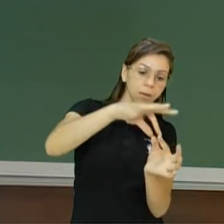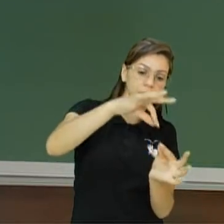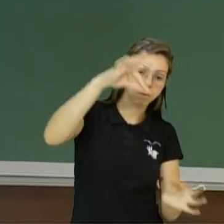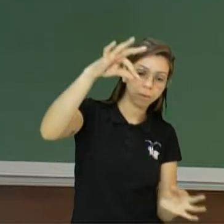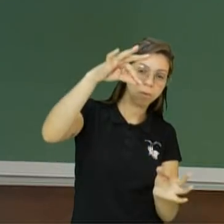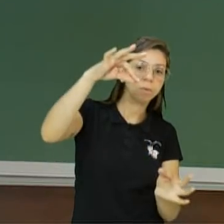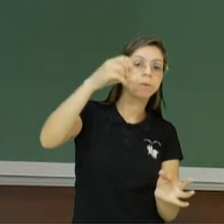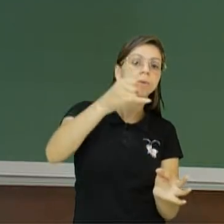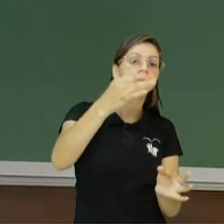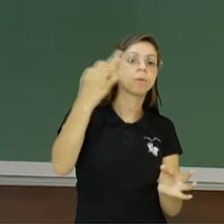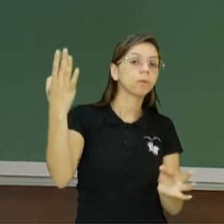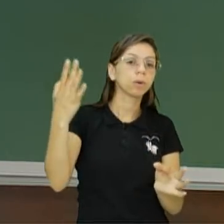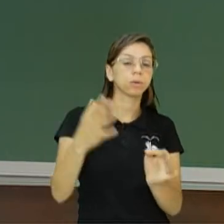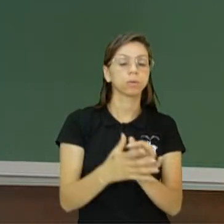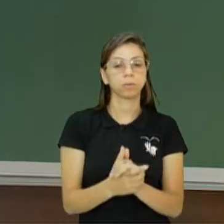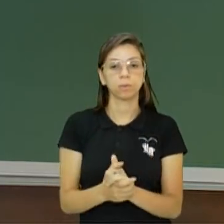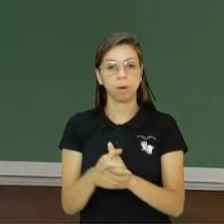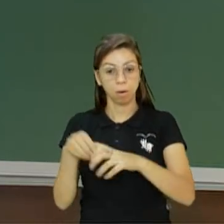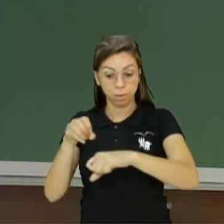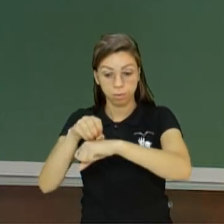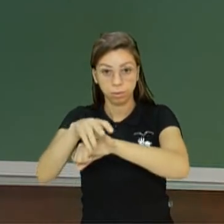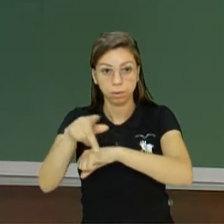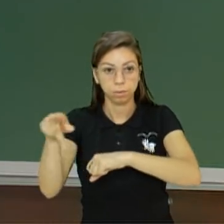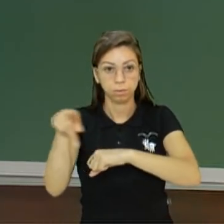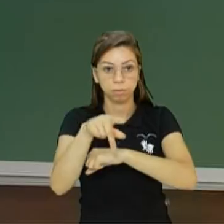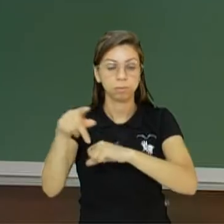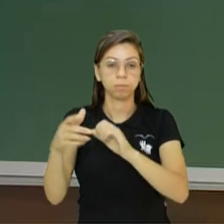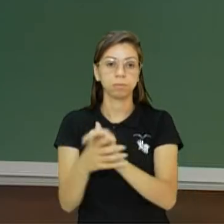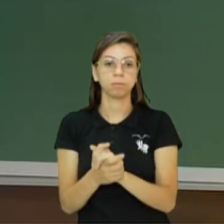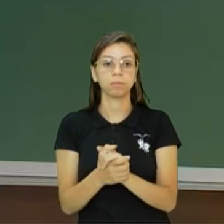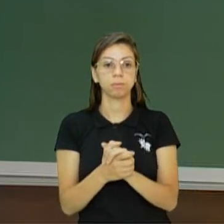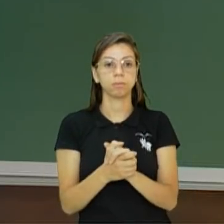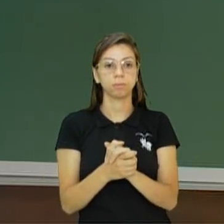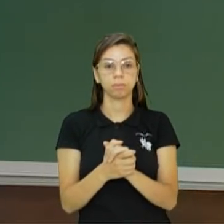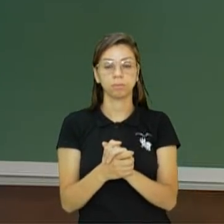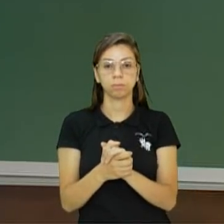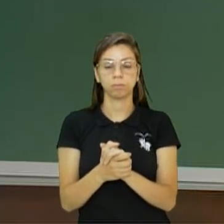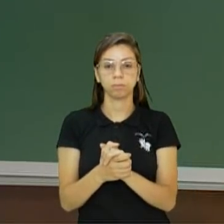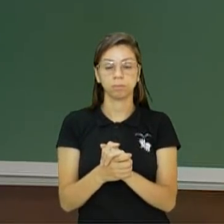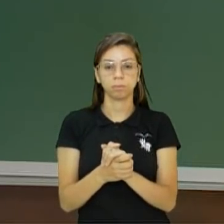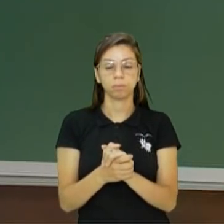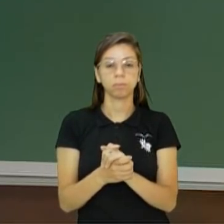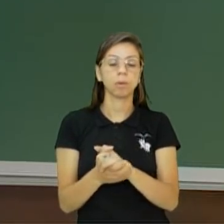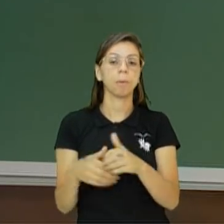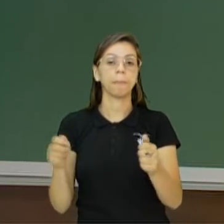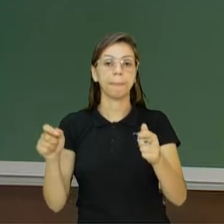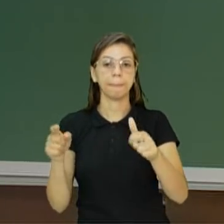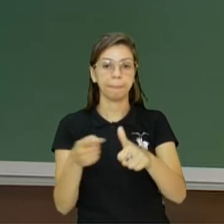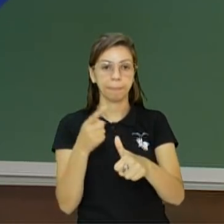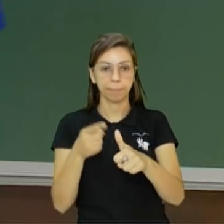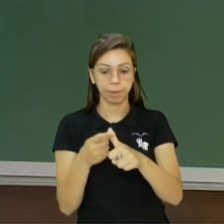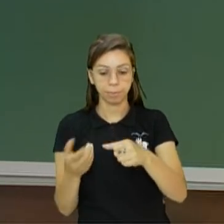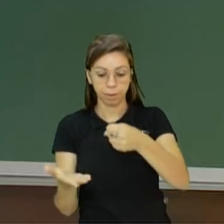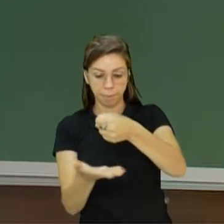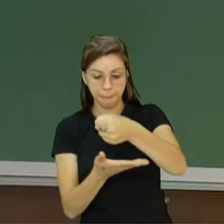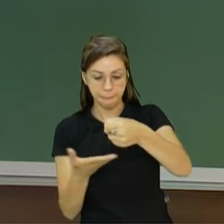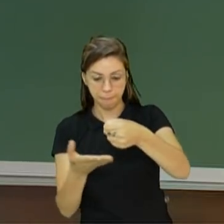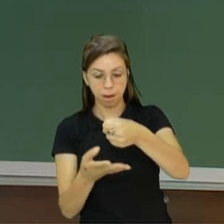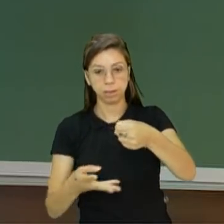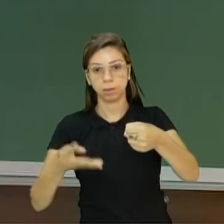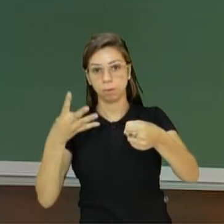construir o nosso cubo. Olha a dica da prof, ó. Conte quantas arestas nas bases, 4 em cada